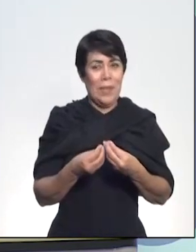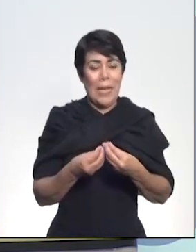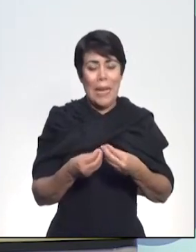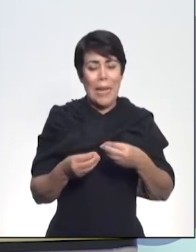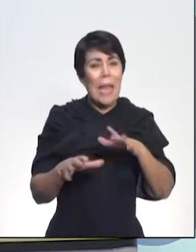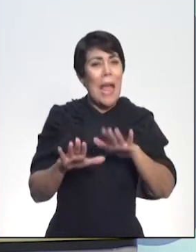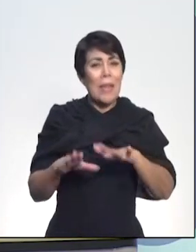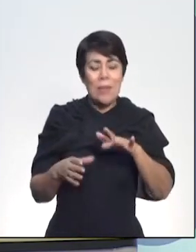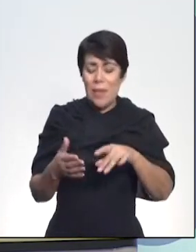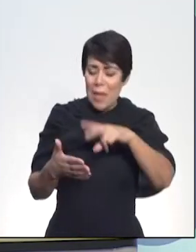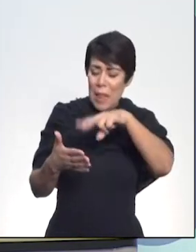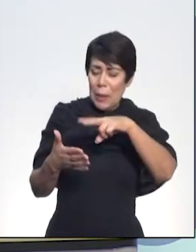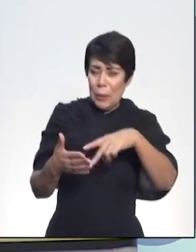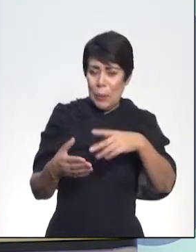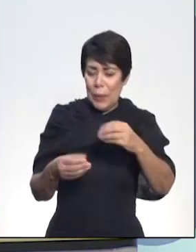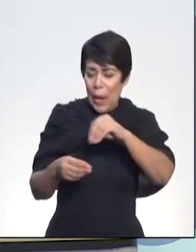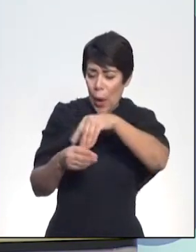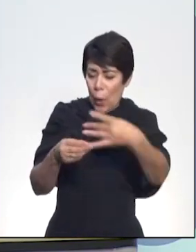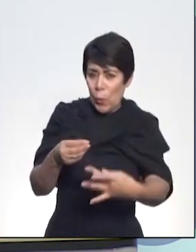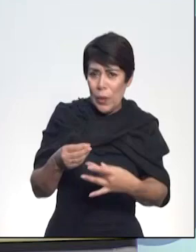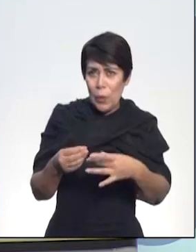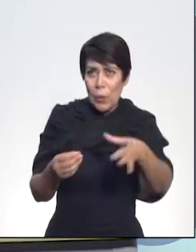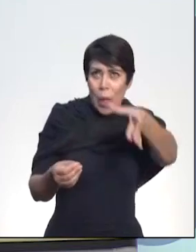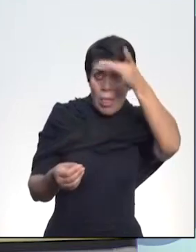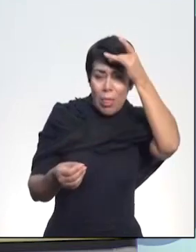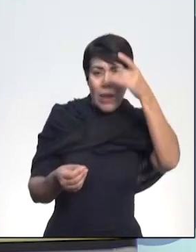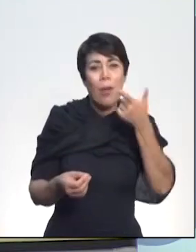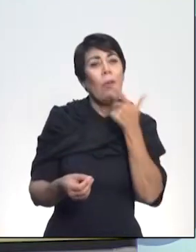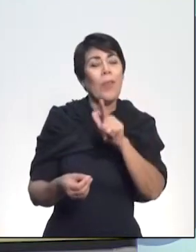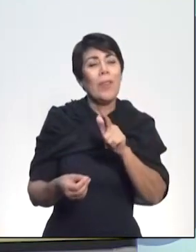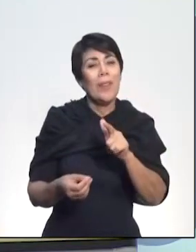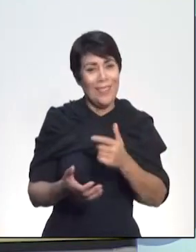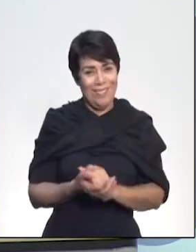conteúdo entrar aí no seu conhecimento. Okay? Então, eu